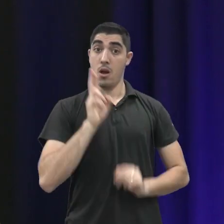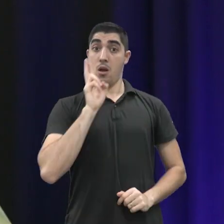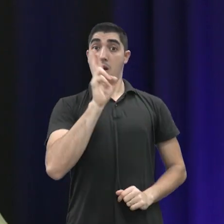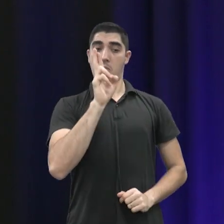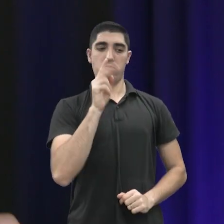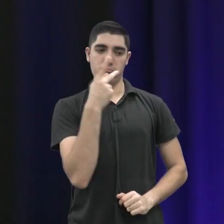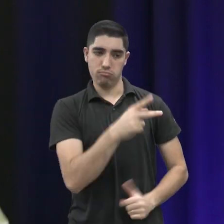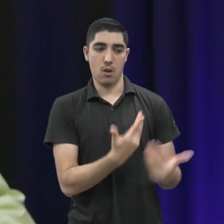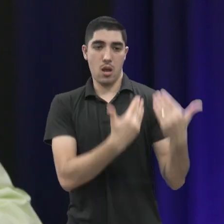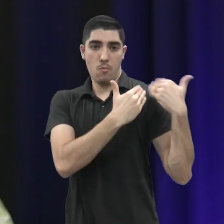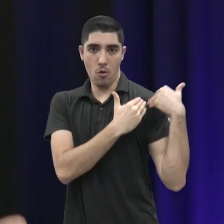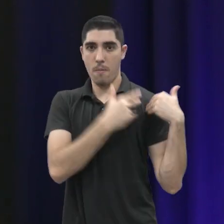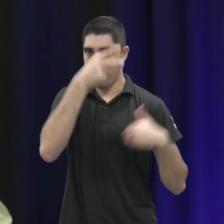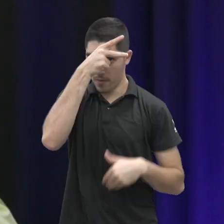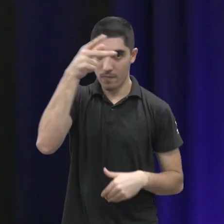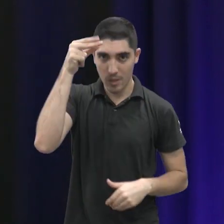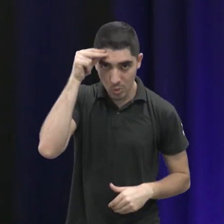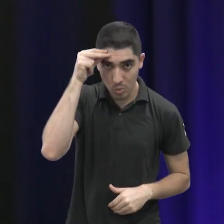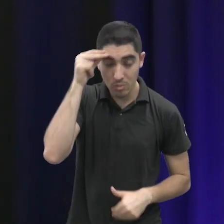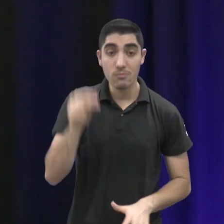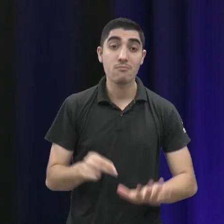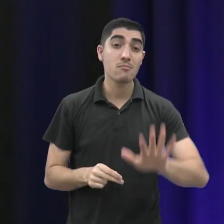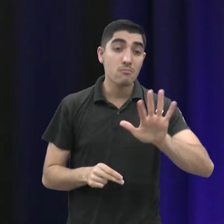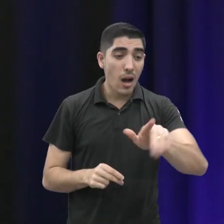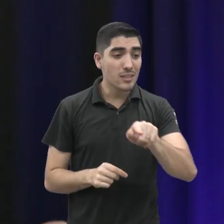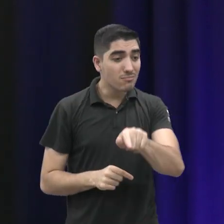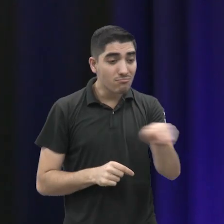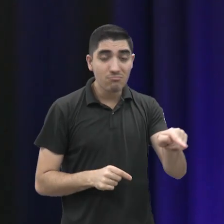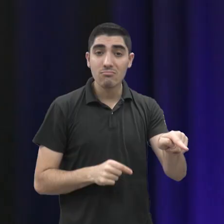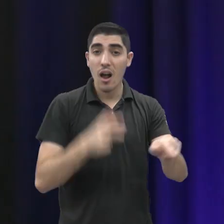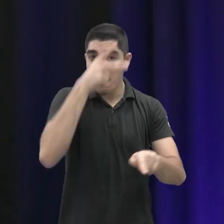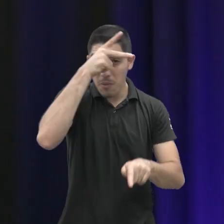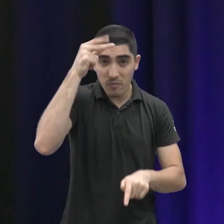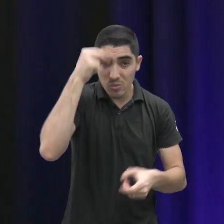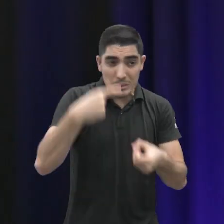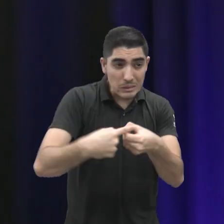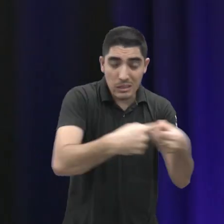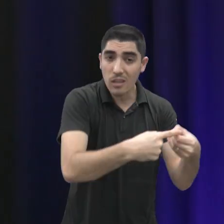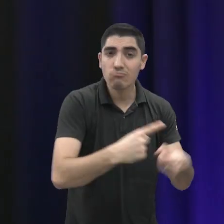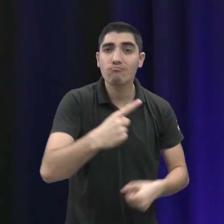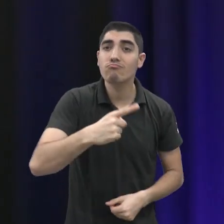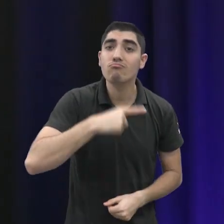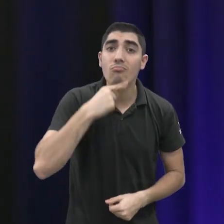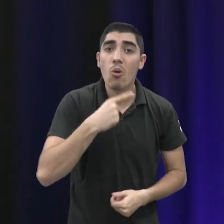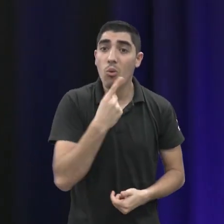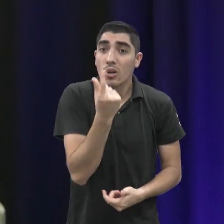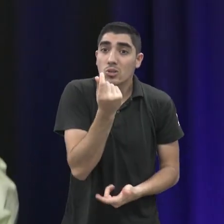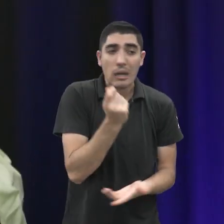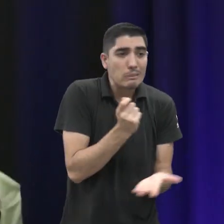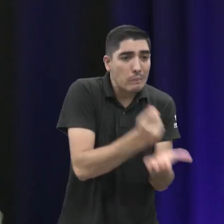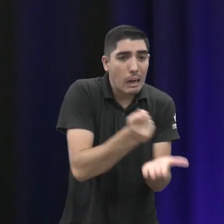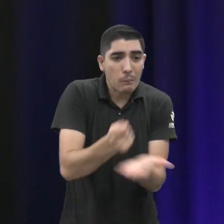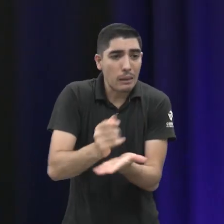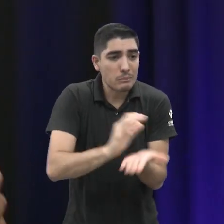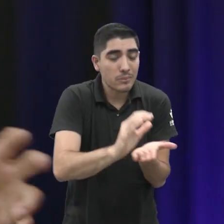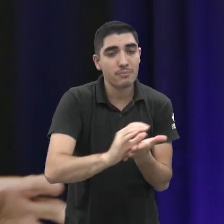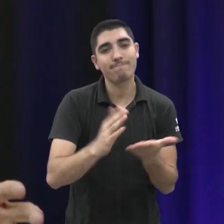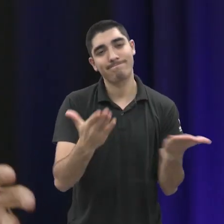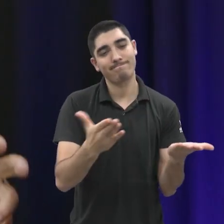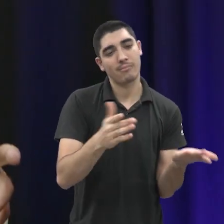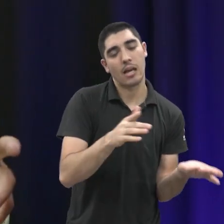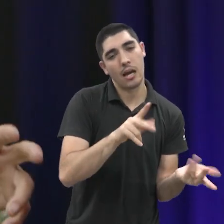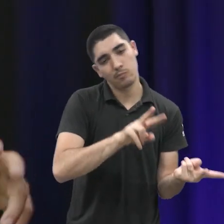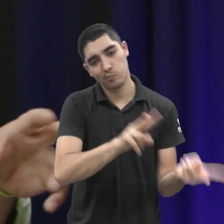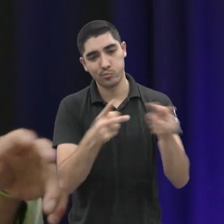Por falta de protagonismo dos municípios para fazer isso acontecer, porque não tinha recurso, o Estado passou a assumir. O Estado que eu